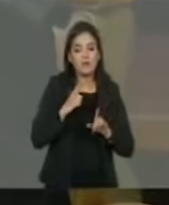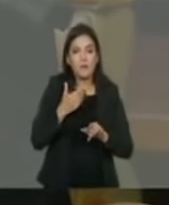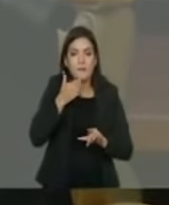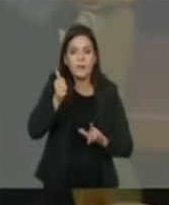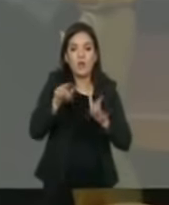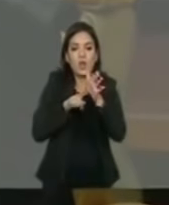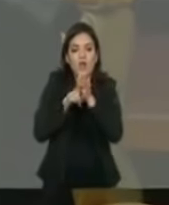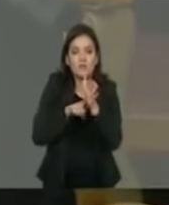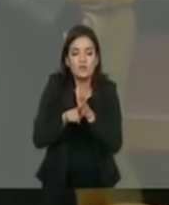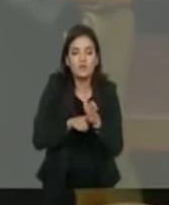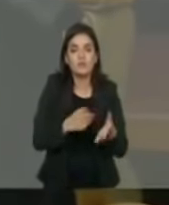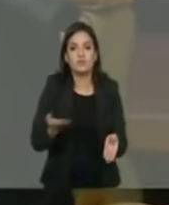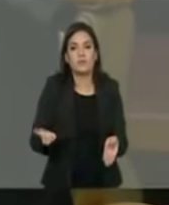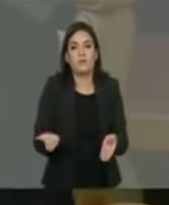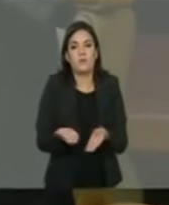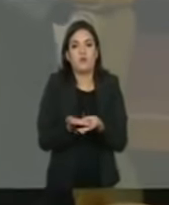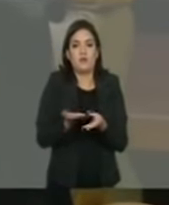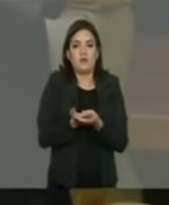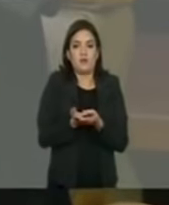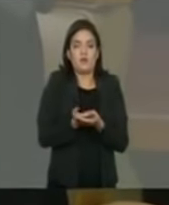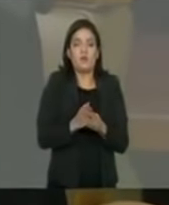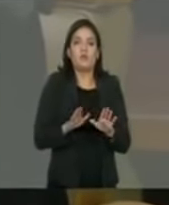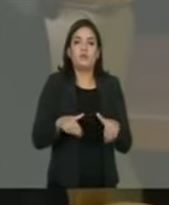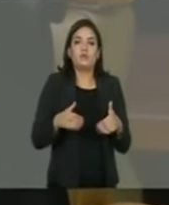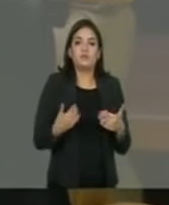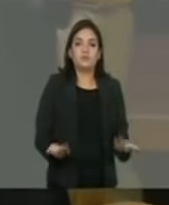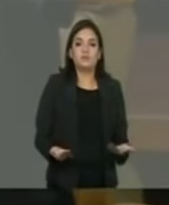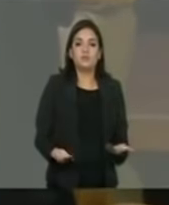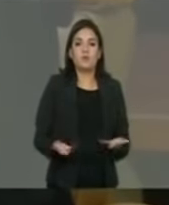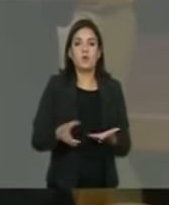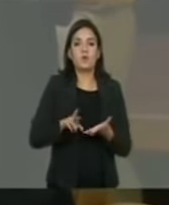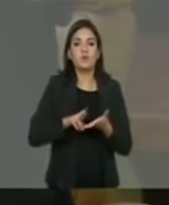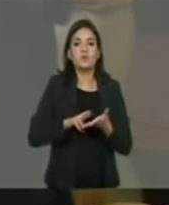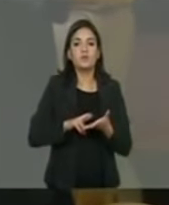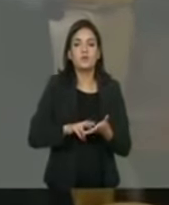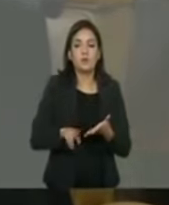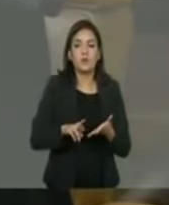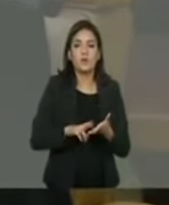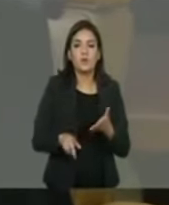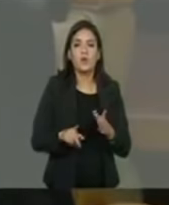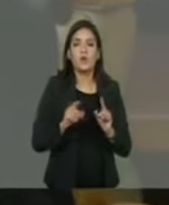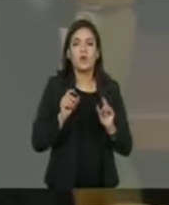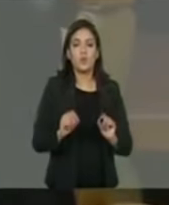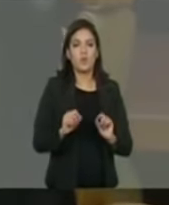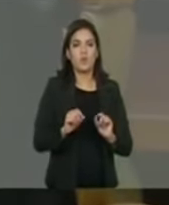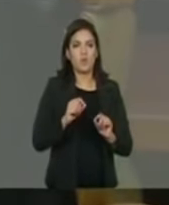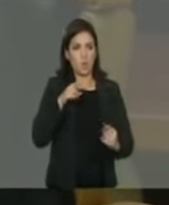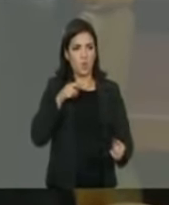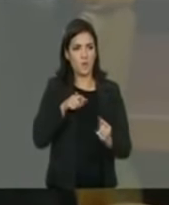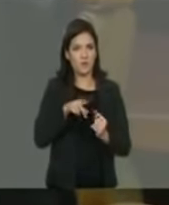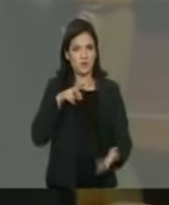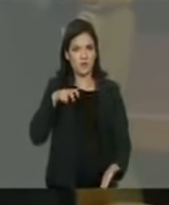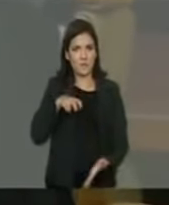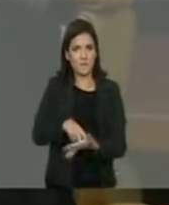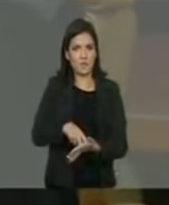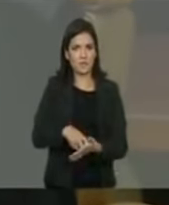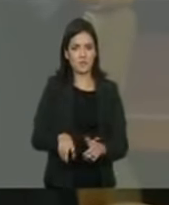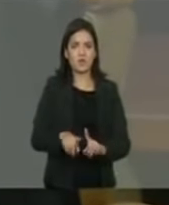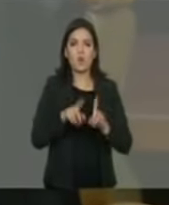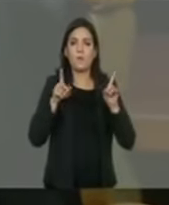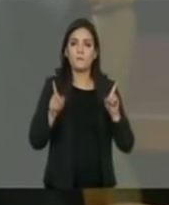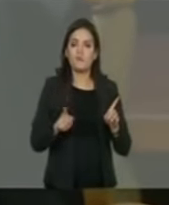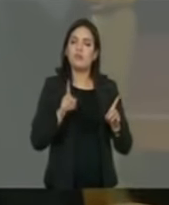não envolve a antecipação satisfativa da pretensão executória do estado ela se